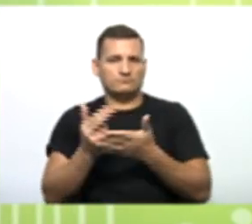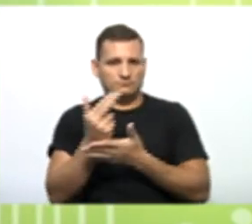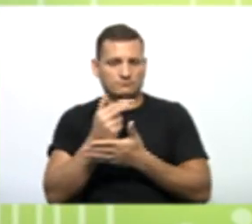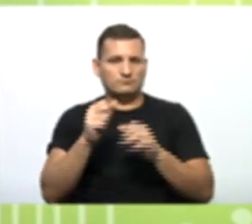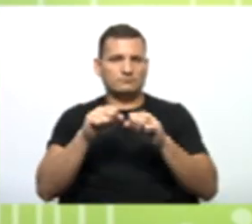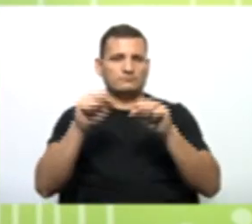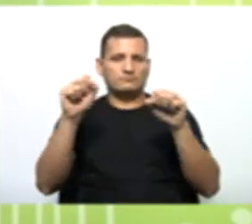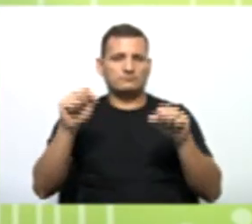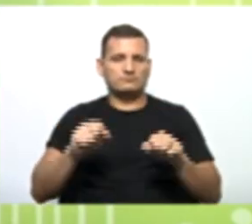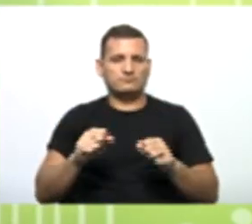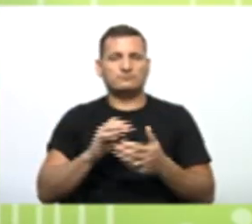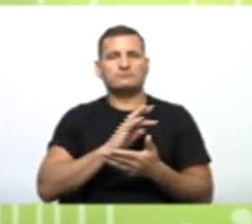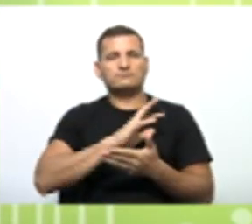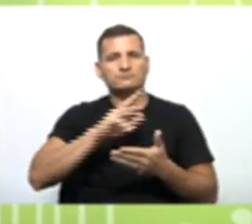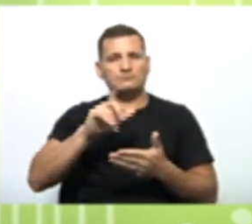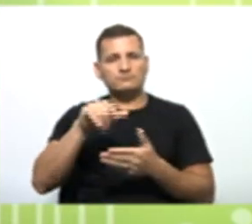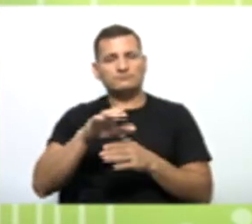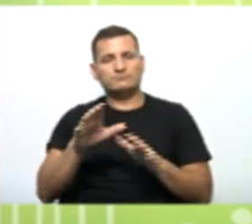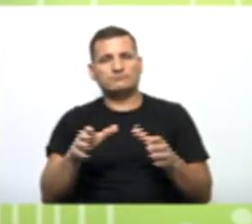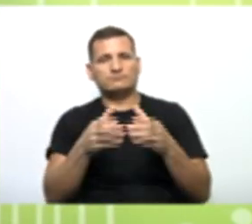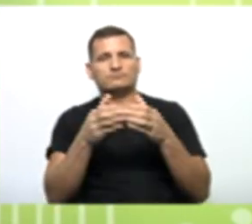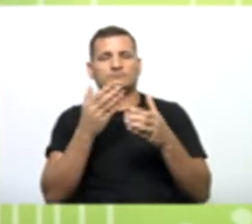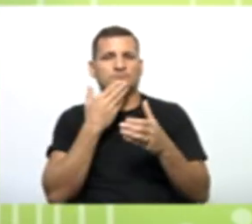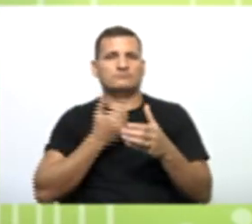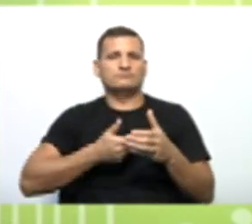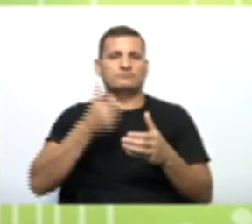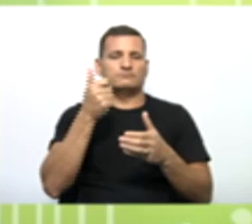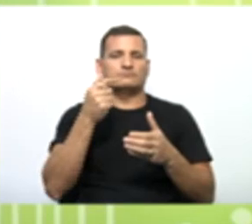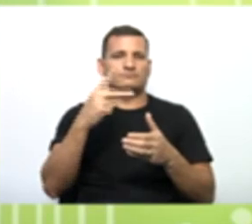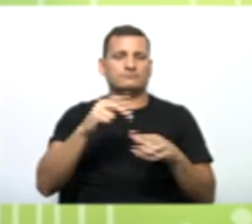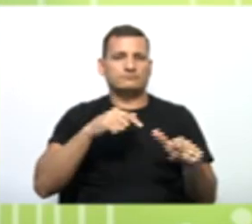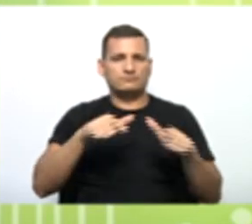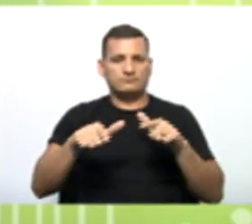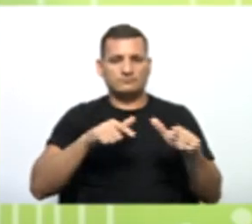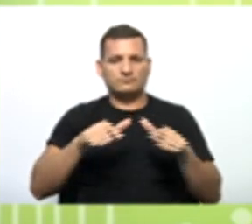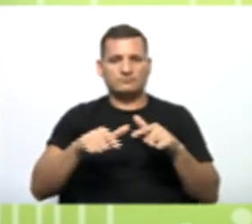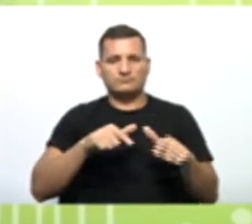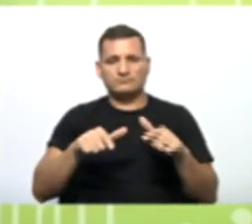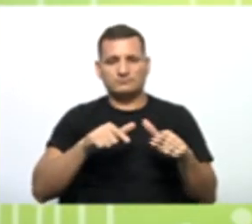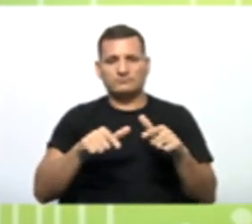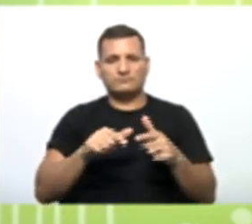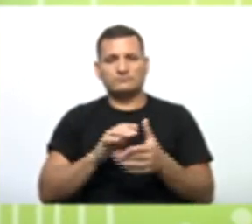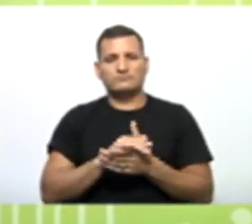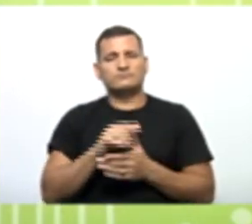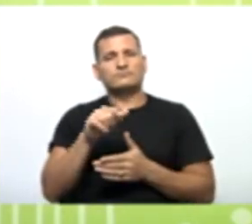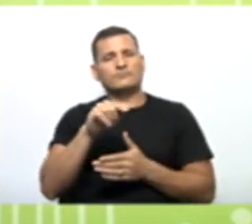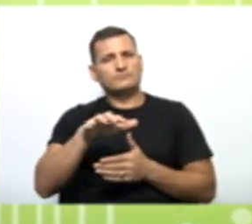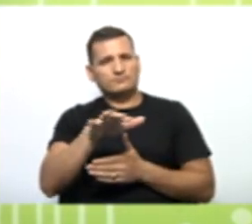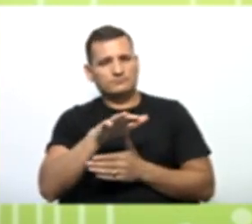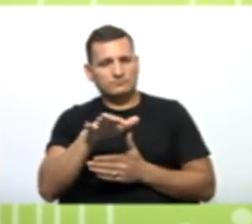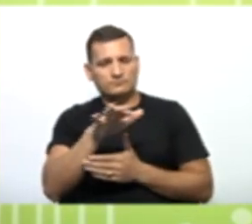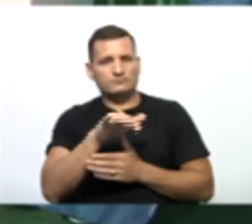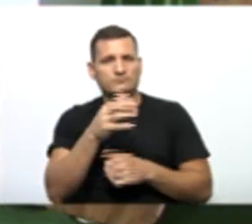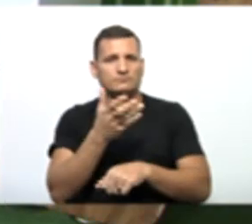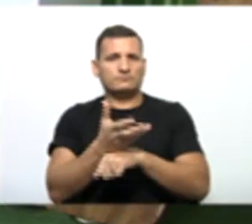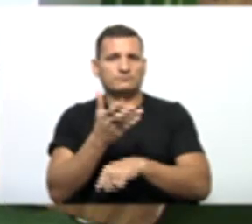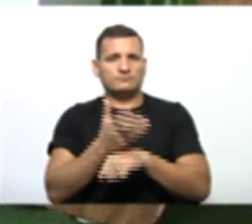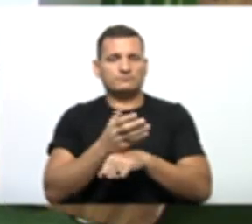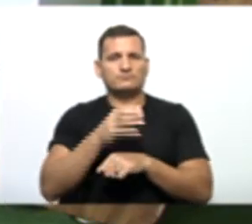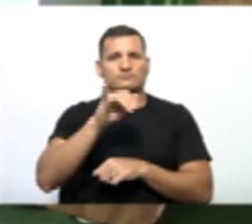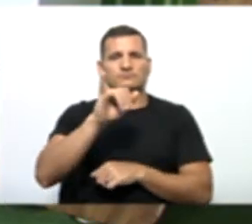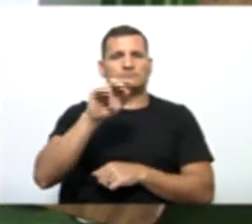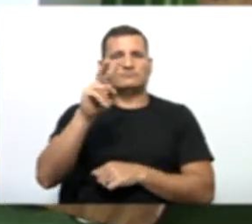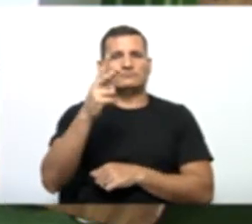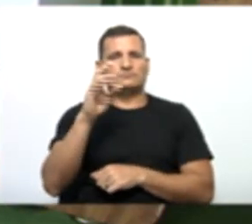software. Tudo isso daí é um conjunto para melhorar o seu trabalho e essa área, né, Sumar? Essa disciplina de AHC